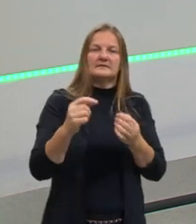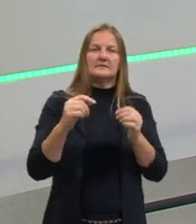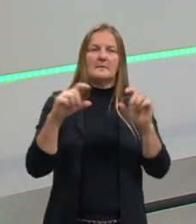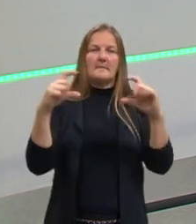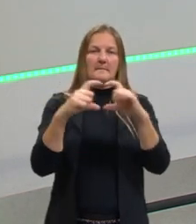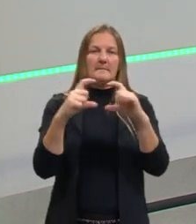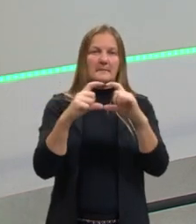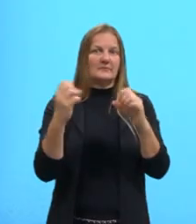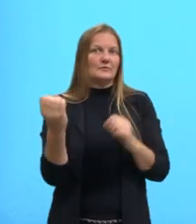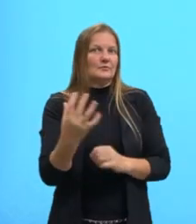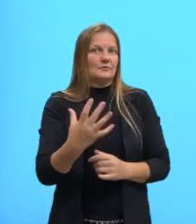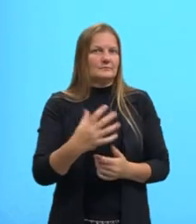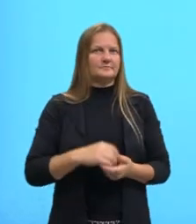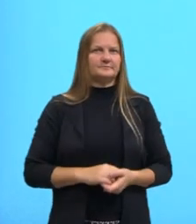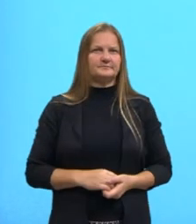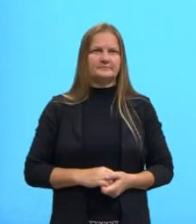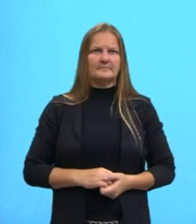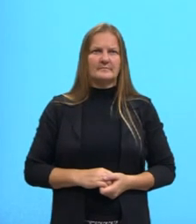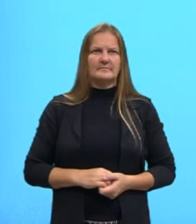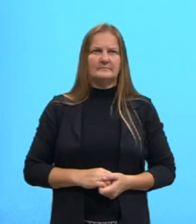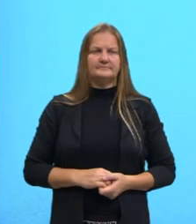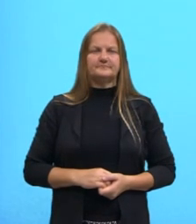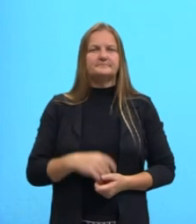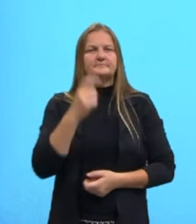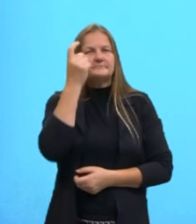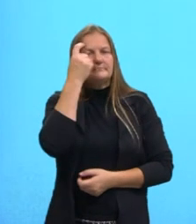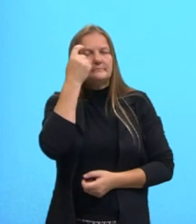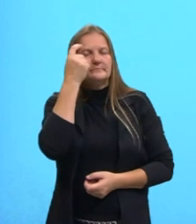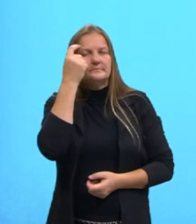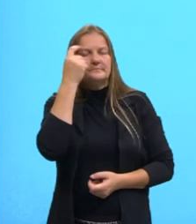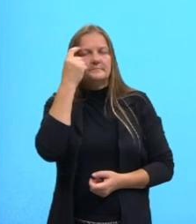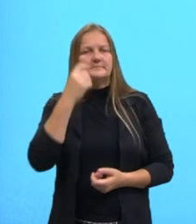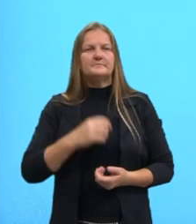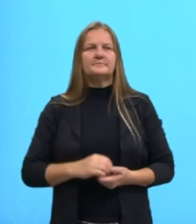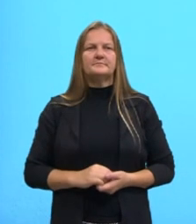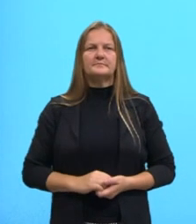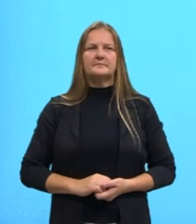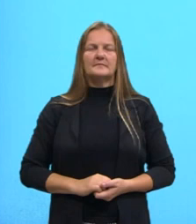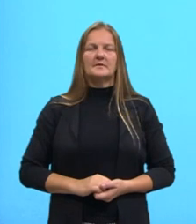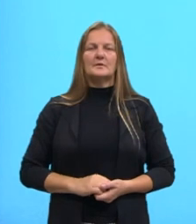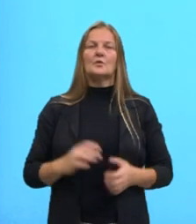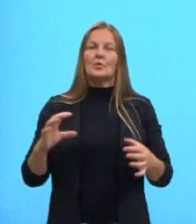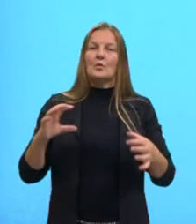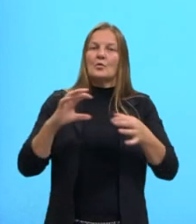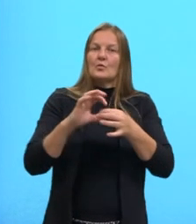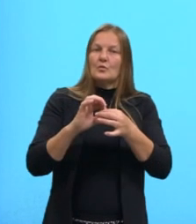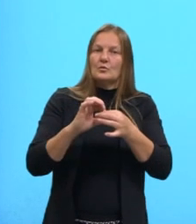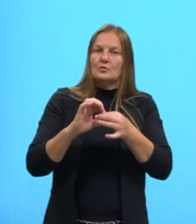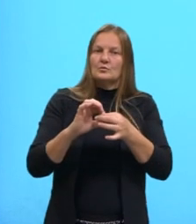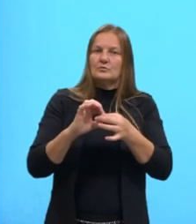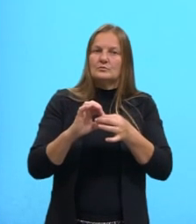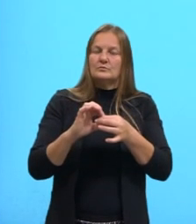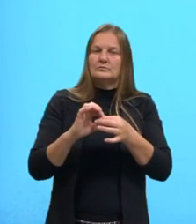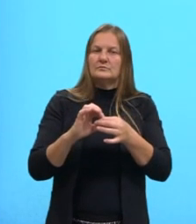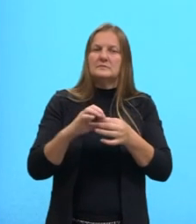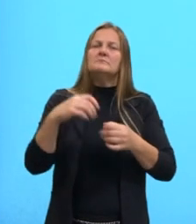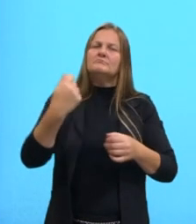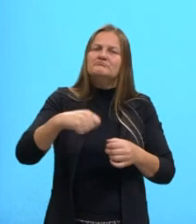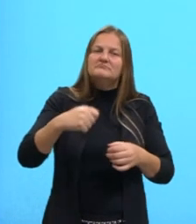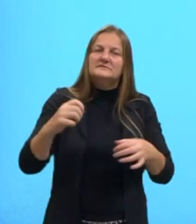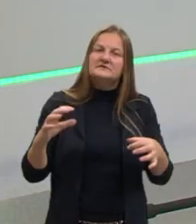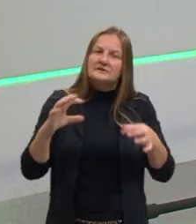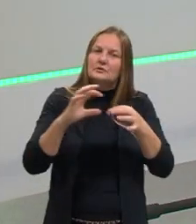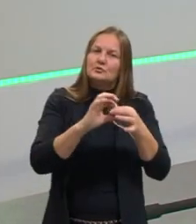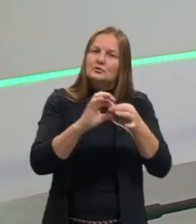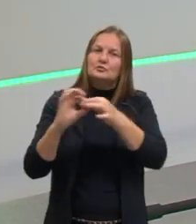né eu vou começar o meu novo paragrafo pensando um conector se eu preciso dos